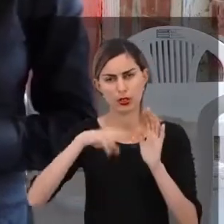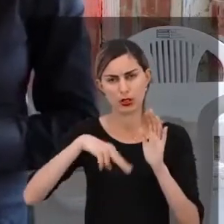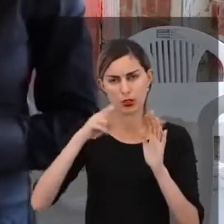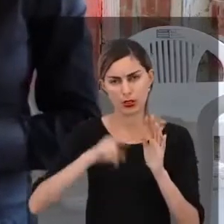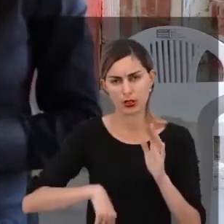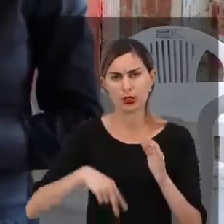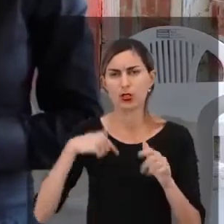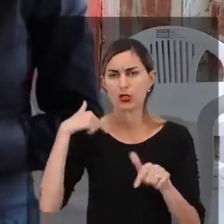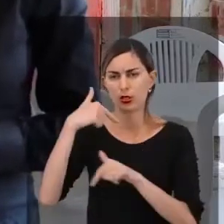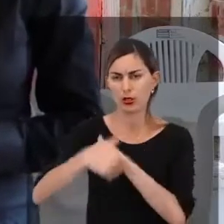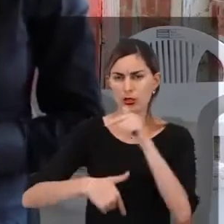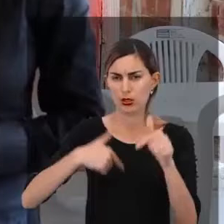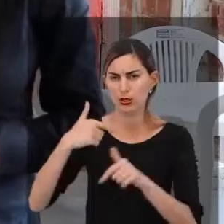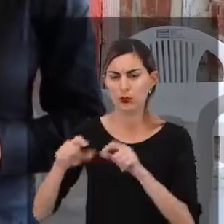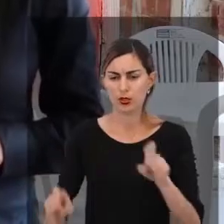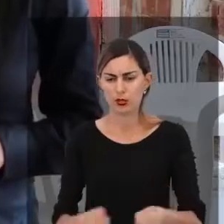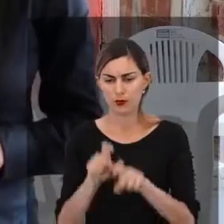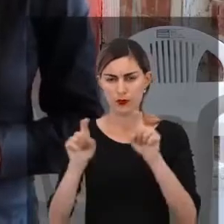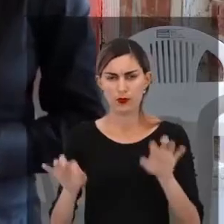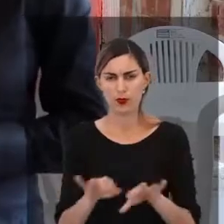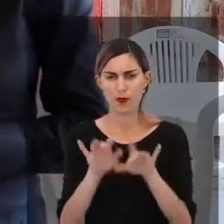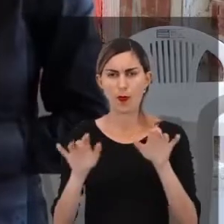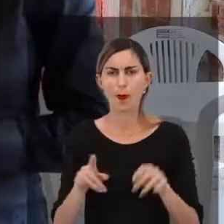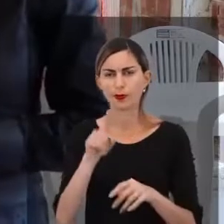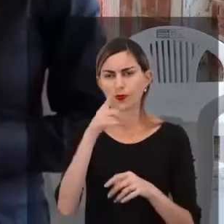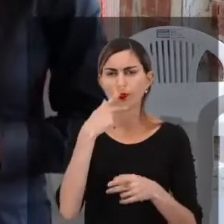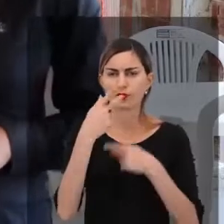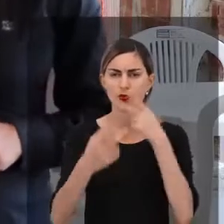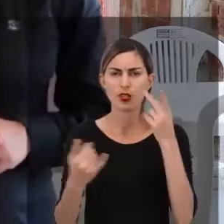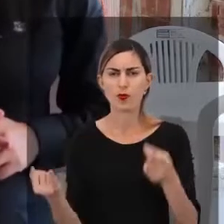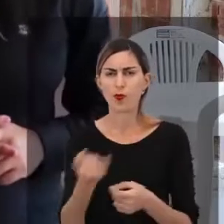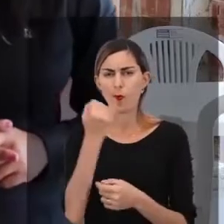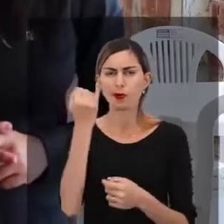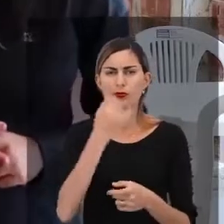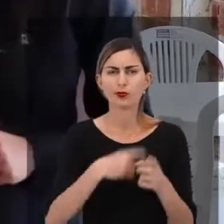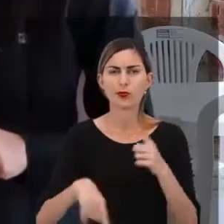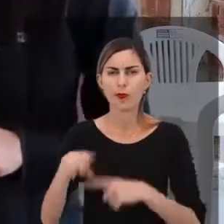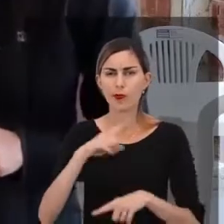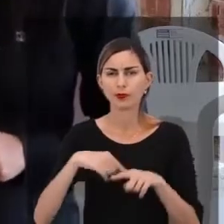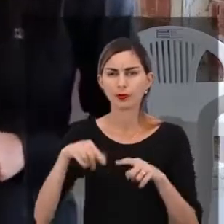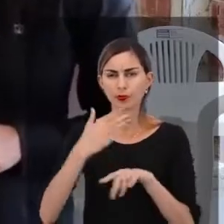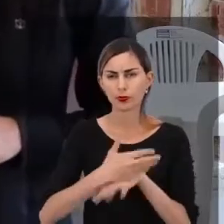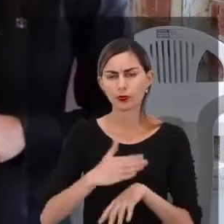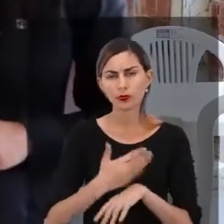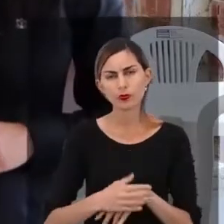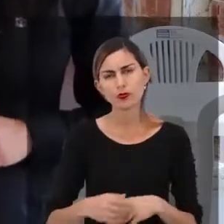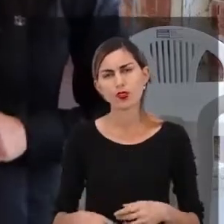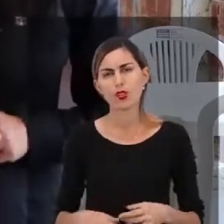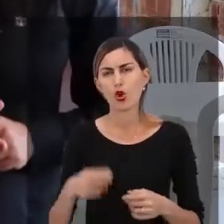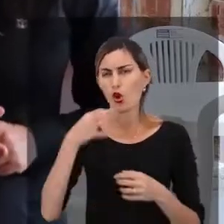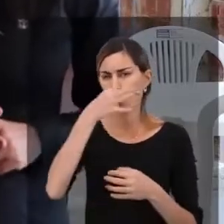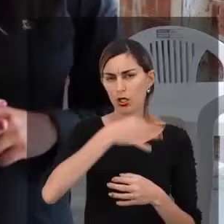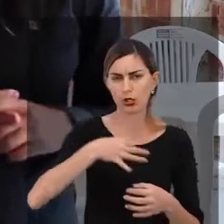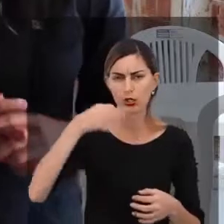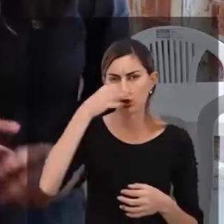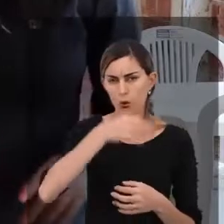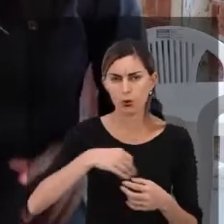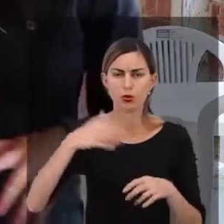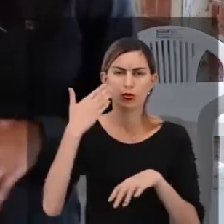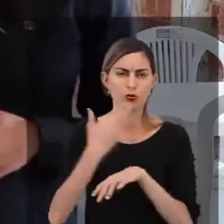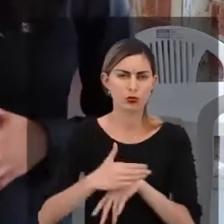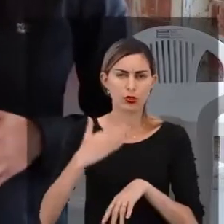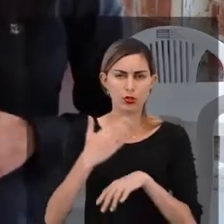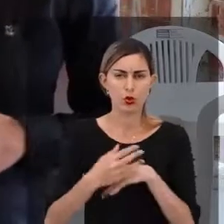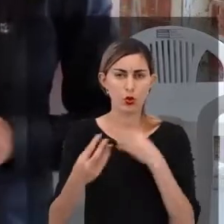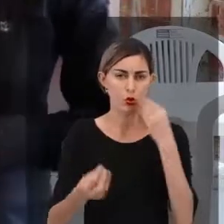precisa ler, precisa trabalhar com a informática, precisa falar, né, Monique? Fala da importância exatamente. de ministrar um treinamento, do falar. A oratória,